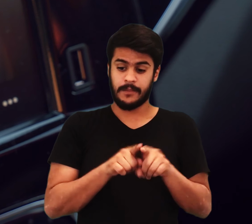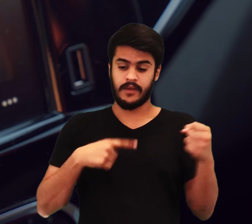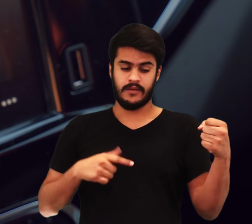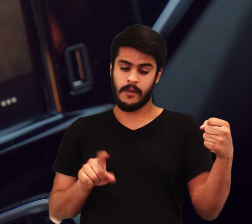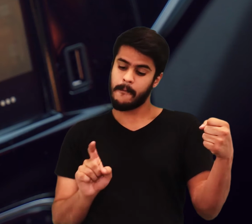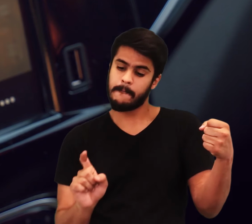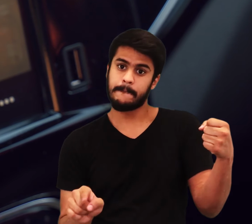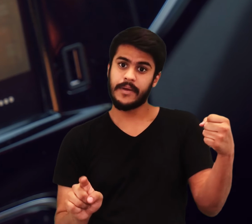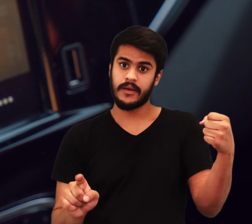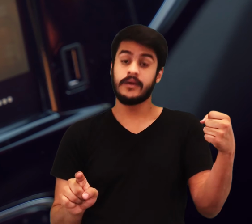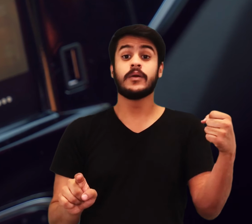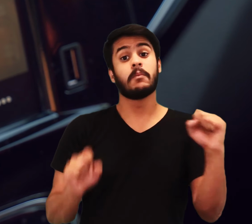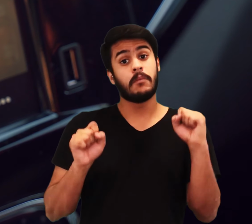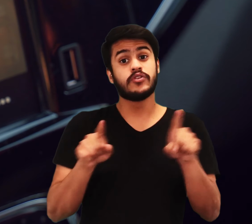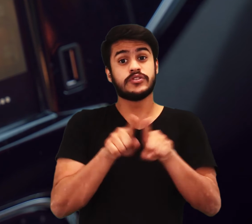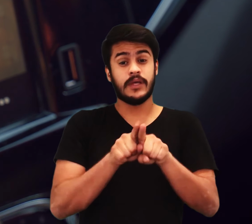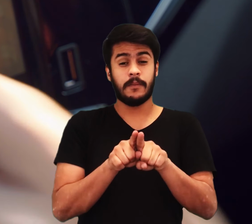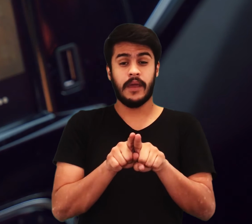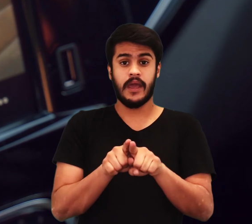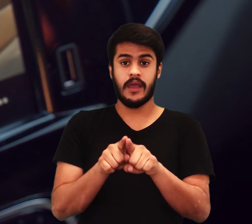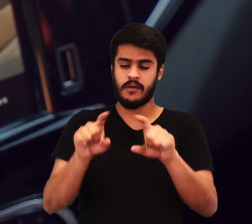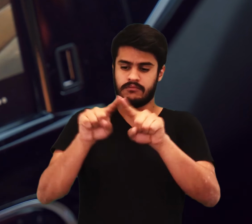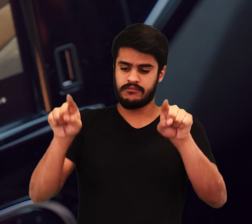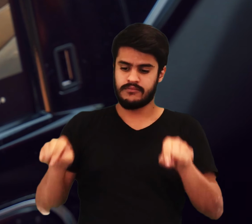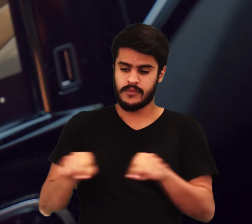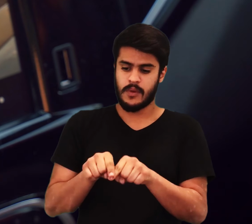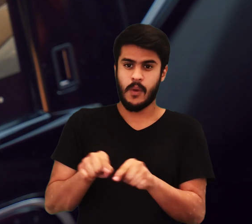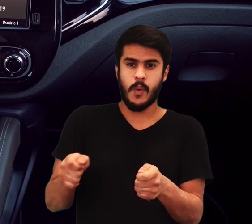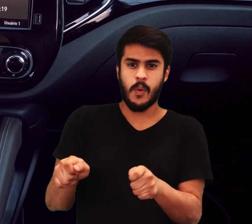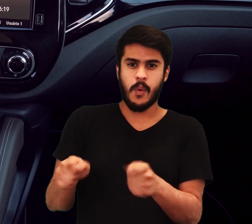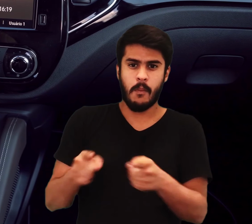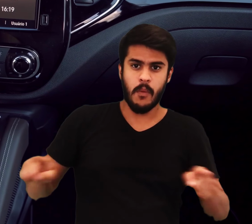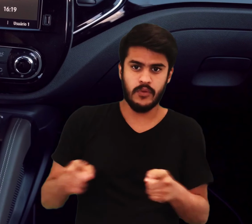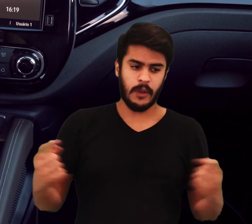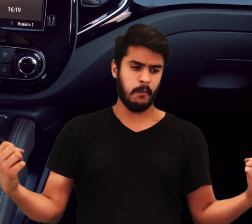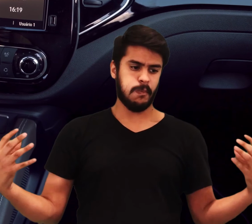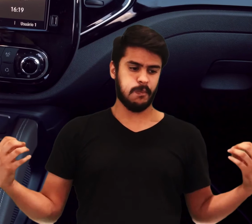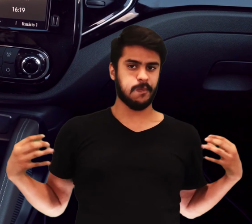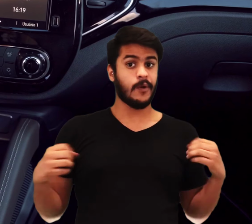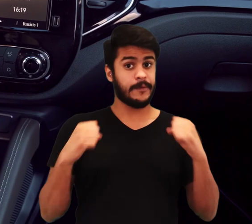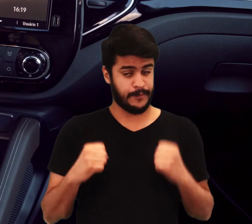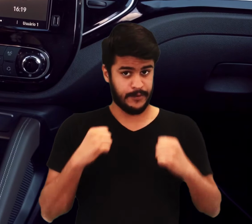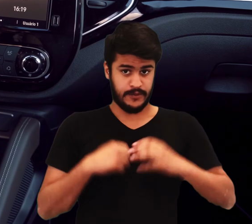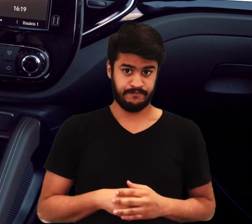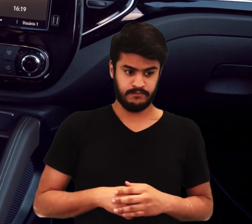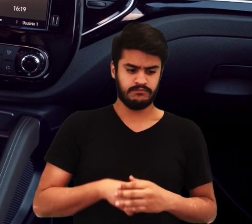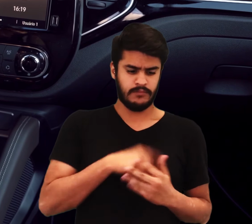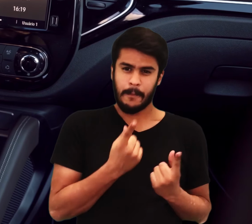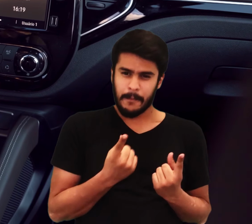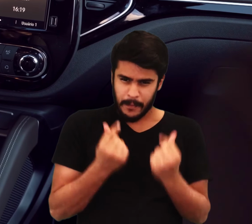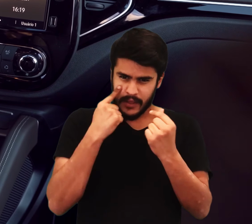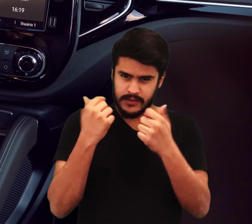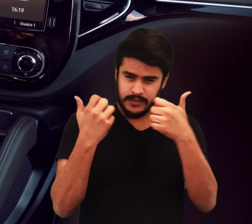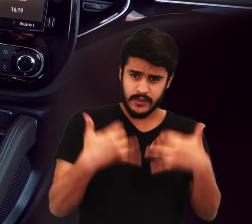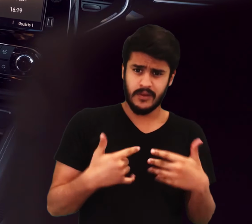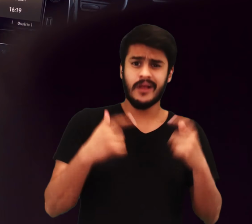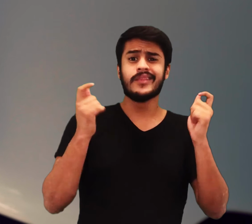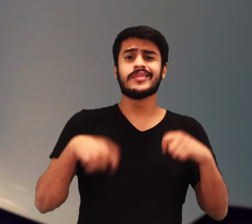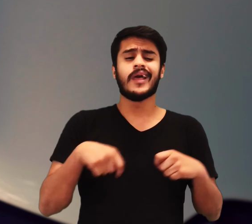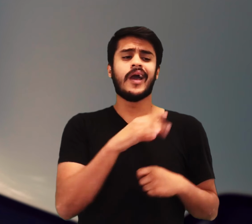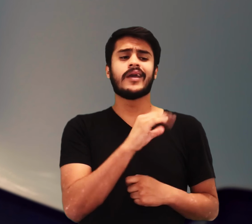estacionamento, sistema de partida remota e tem como opcional sistema de áudio Bose com seis falantes e subwoofer. Esses preços colocam o Capture para